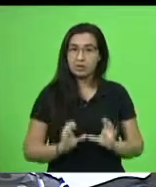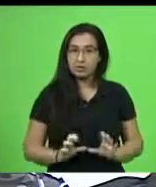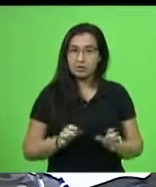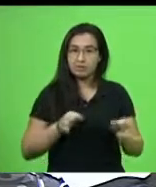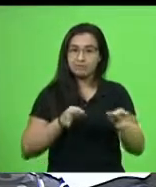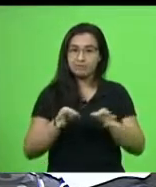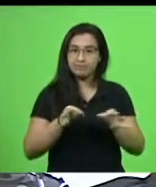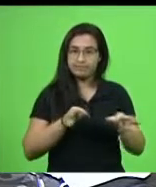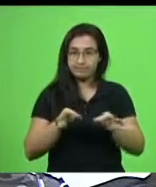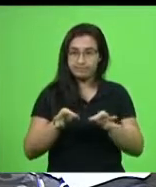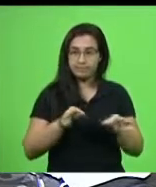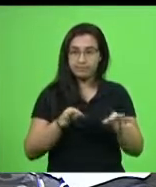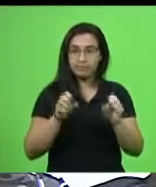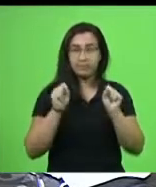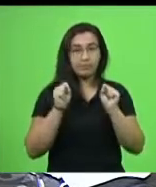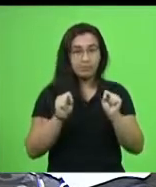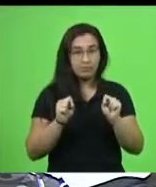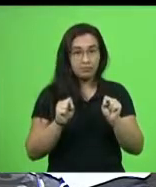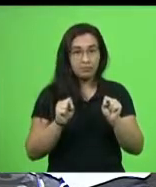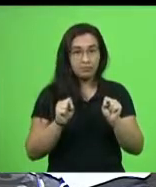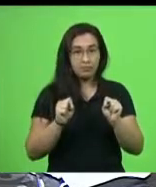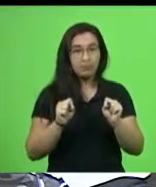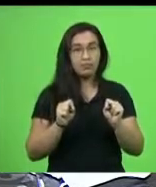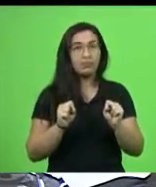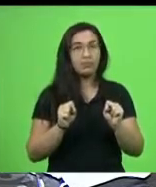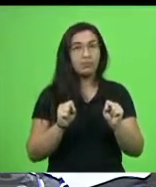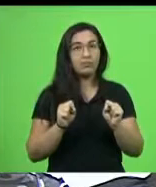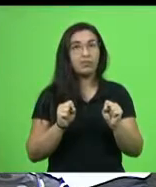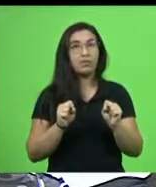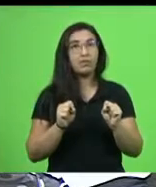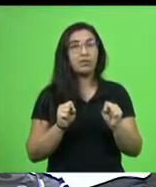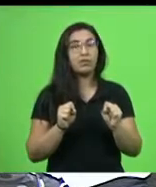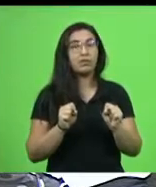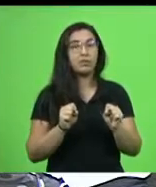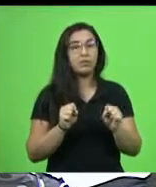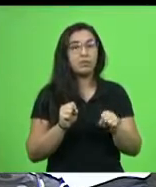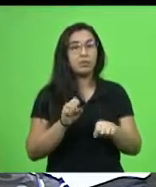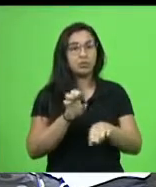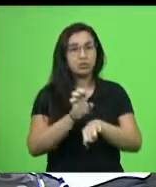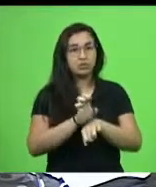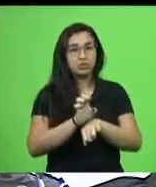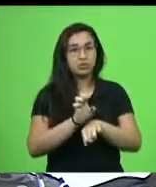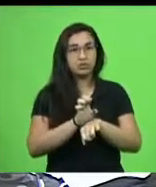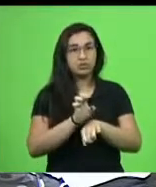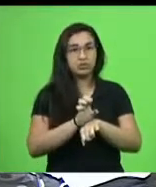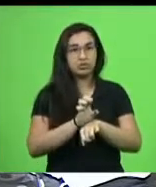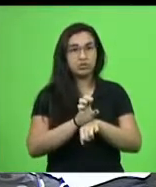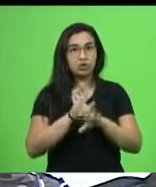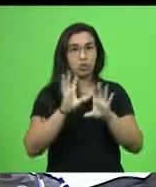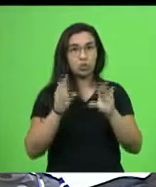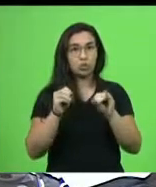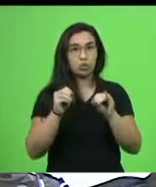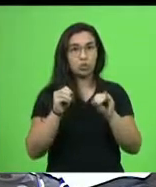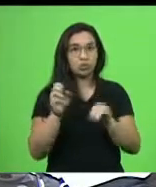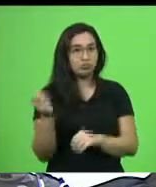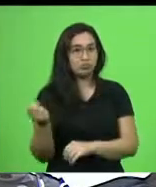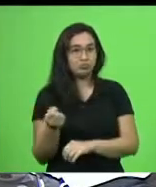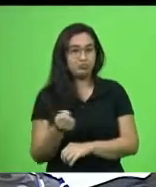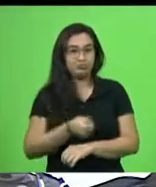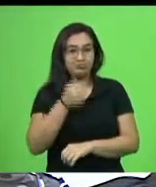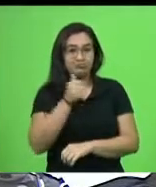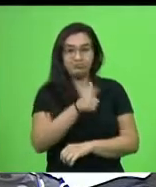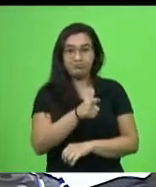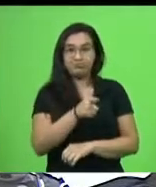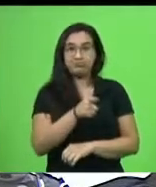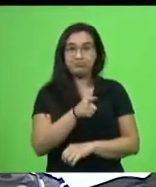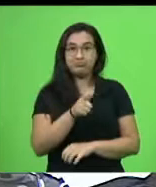podemos, desde que já é um Estado modelo para todo o Brasil, nas mais